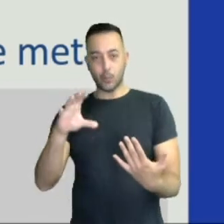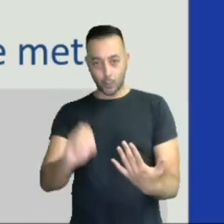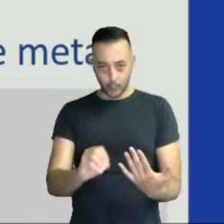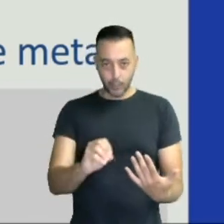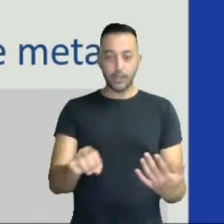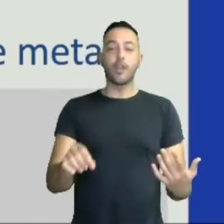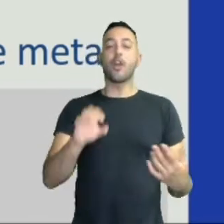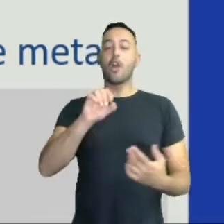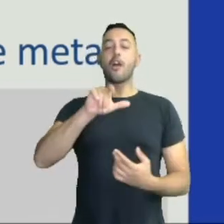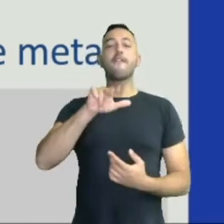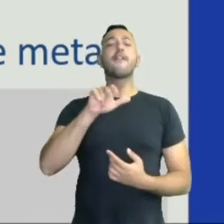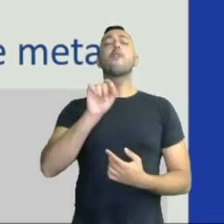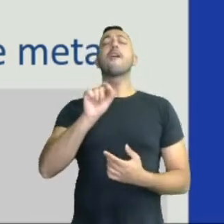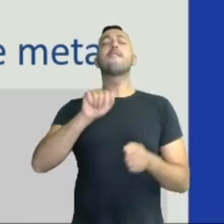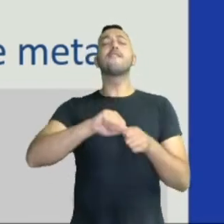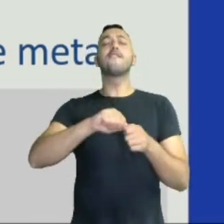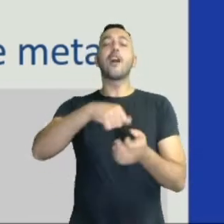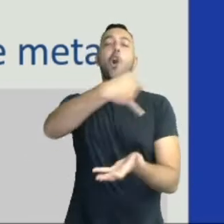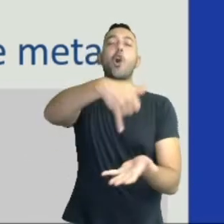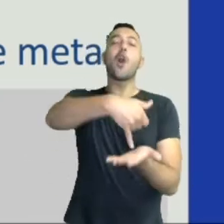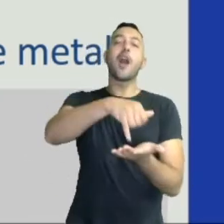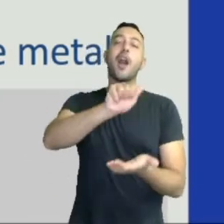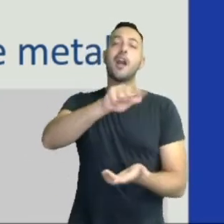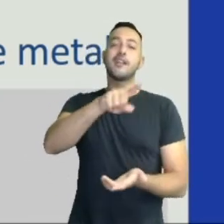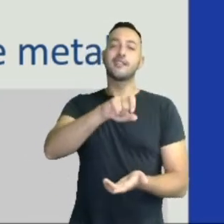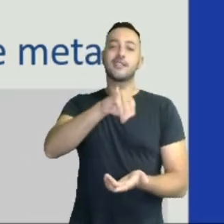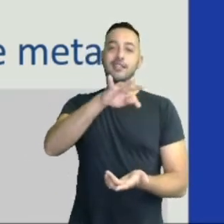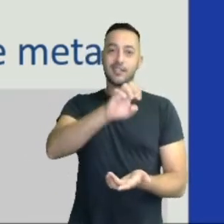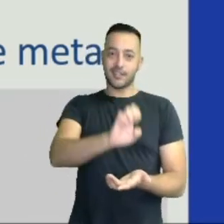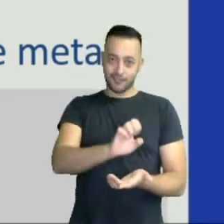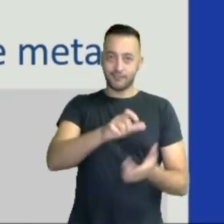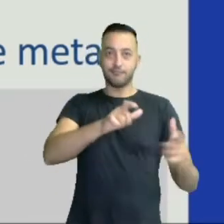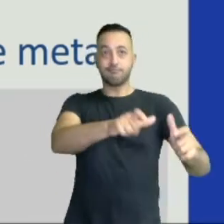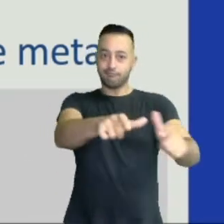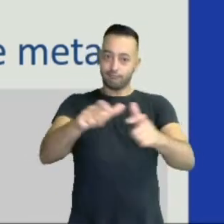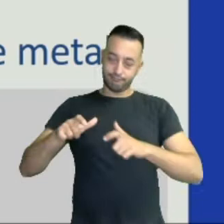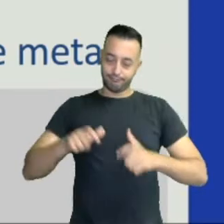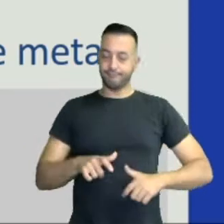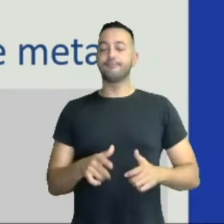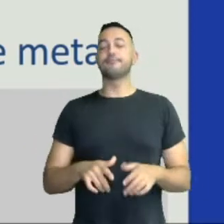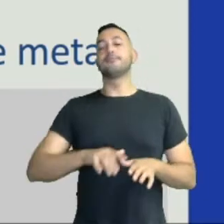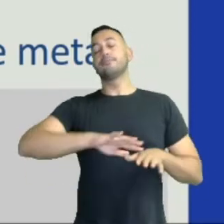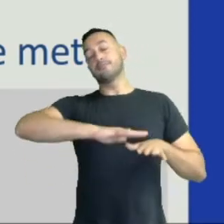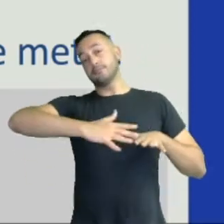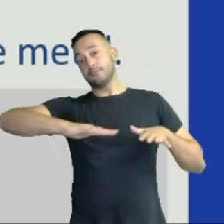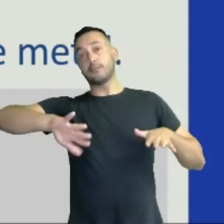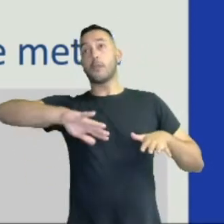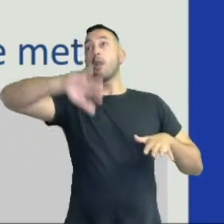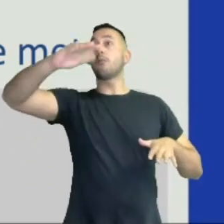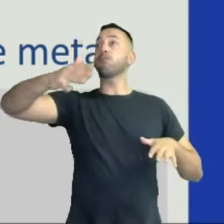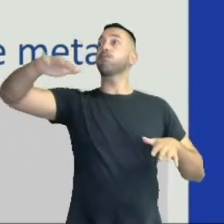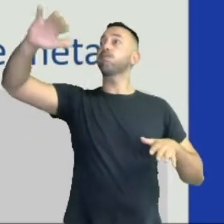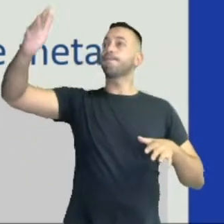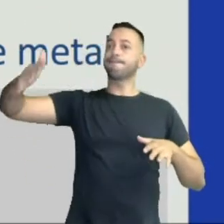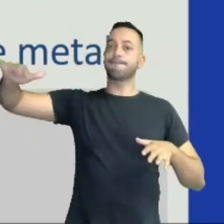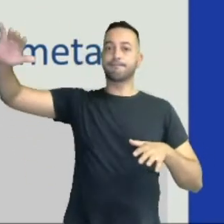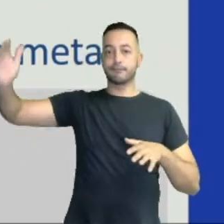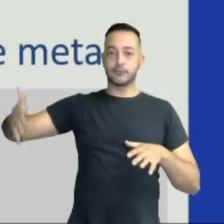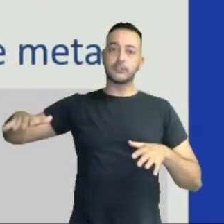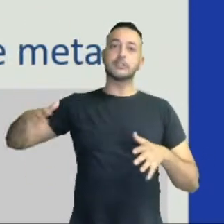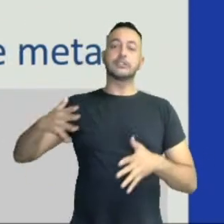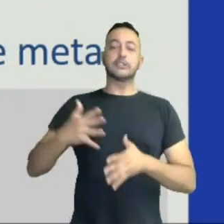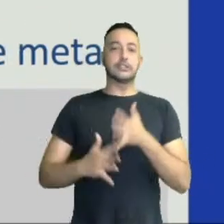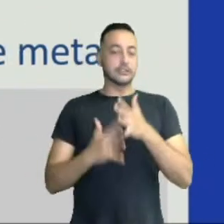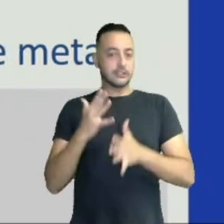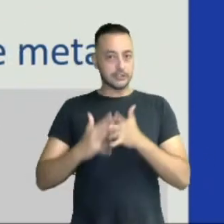fazemos o azeite, né? Conforme suas possibilidades e condições geográficas. O relevo montanhoso era inicialmente um obstáculo para